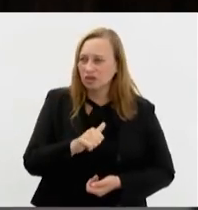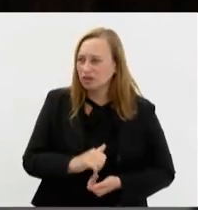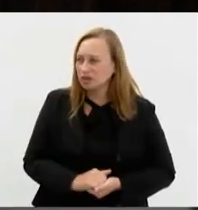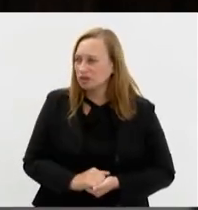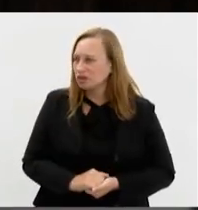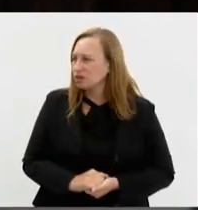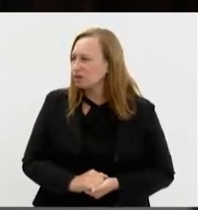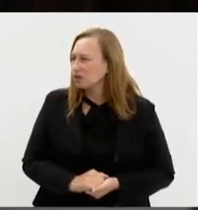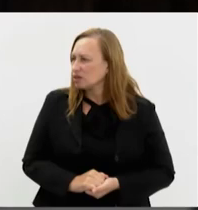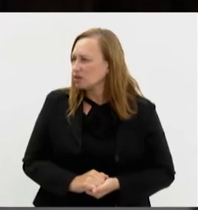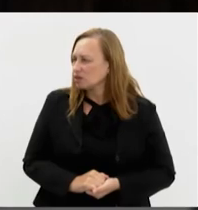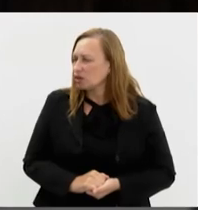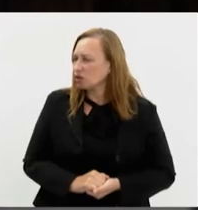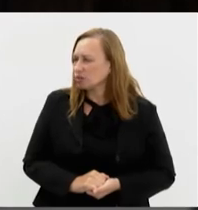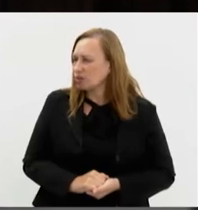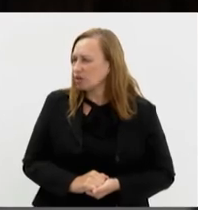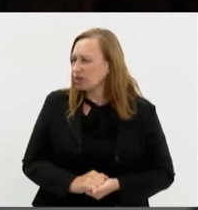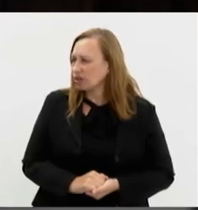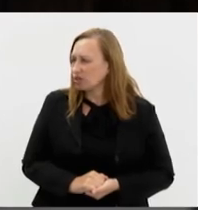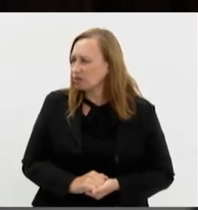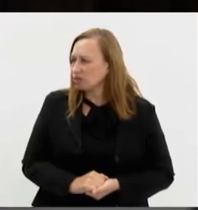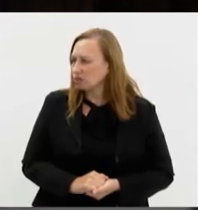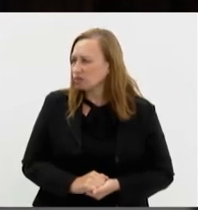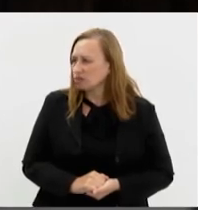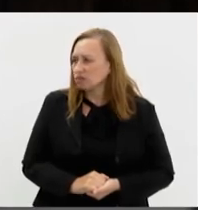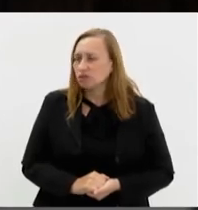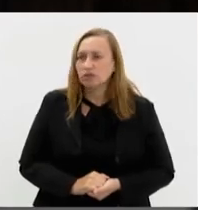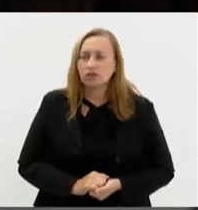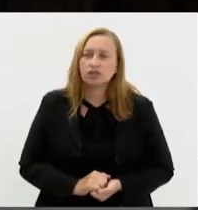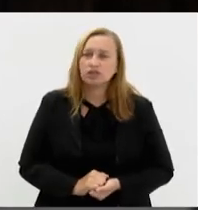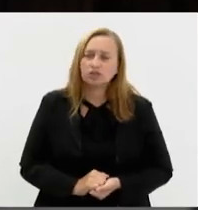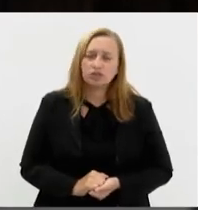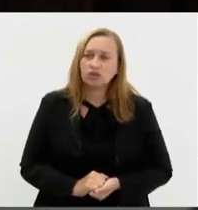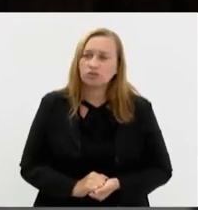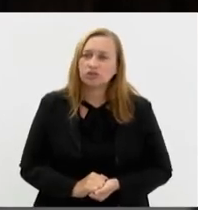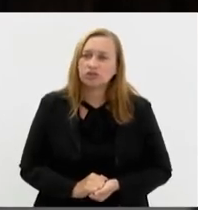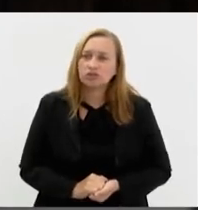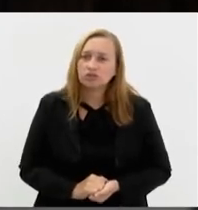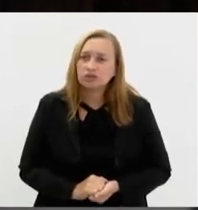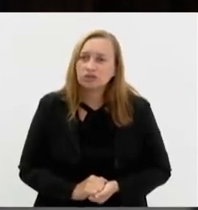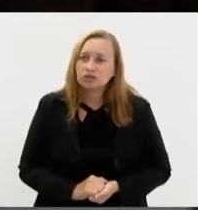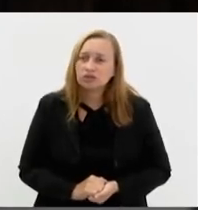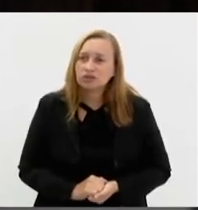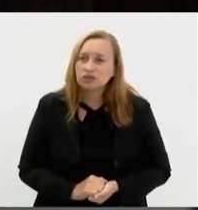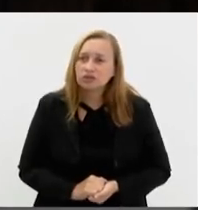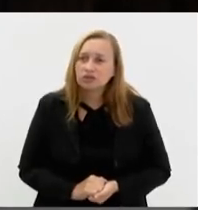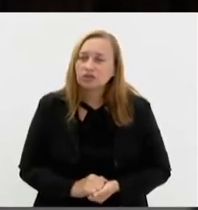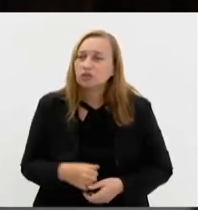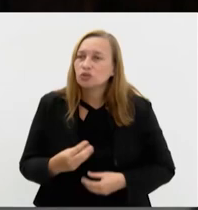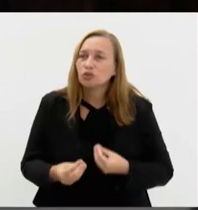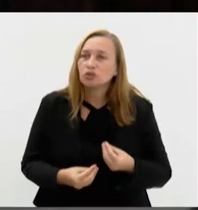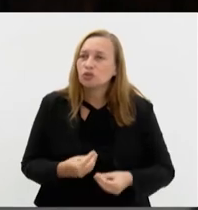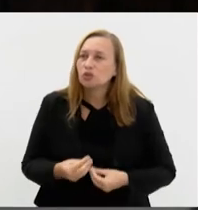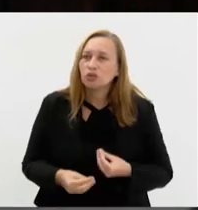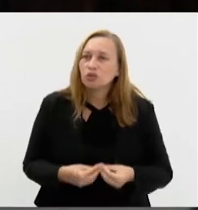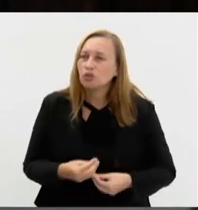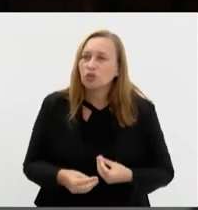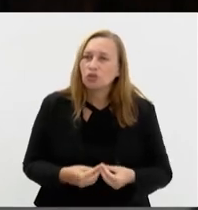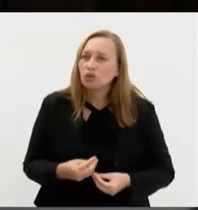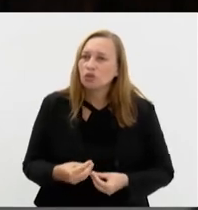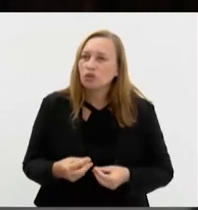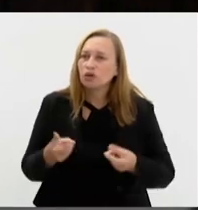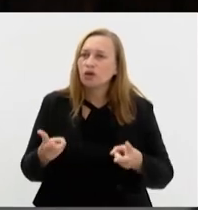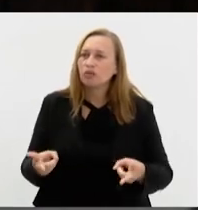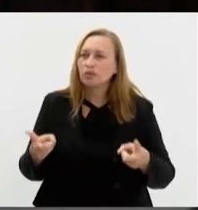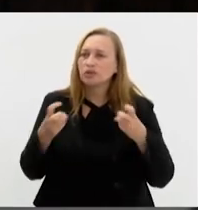edlene e ela tinha uma preocupação muito importante de como a progressiva erosão sobre a percepção da